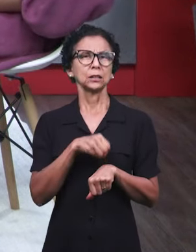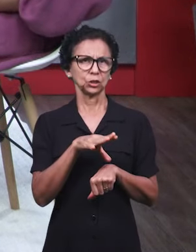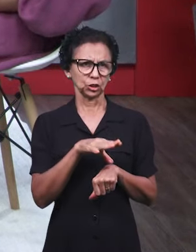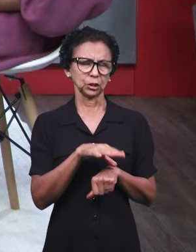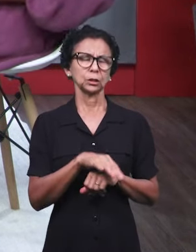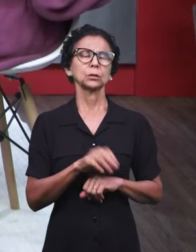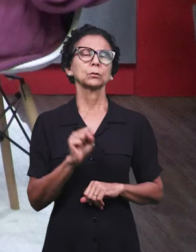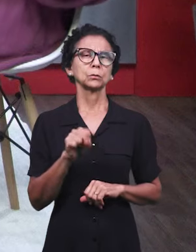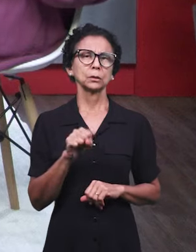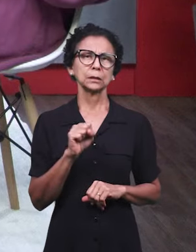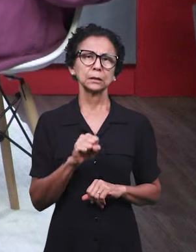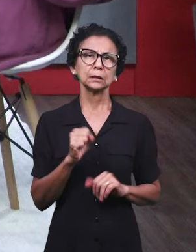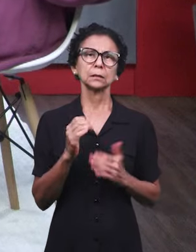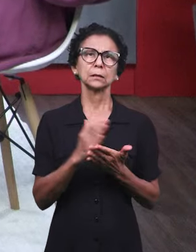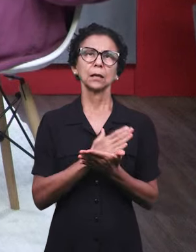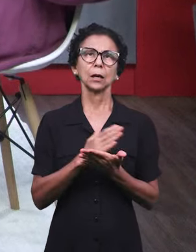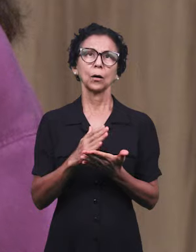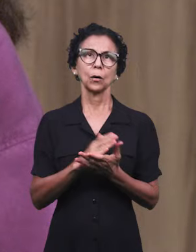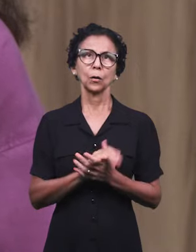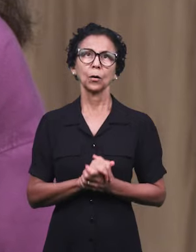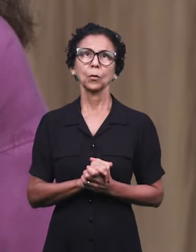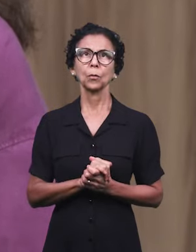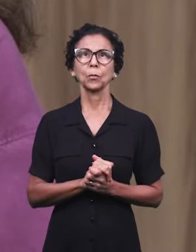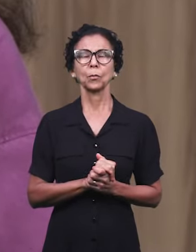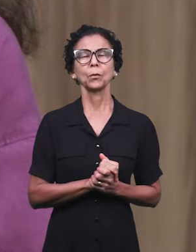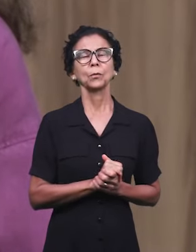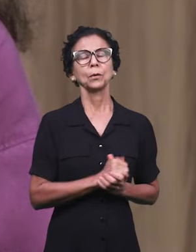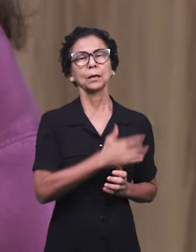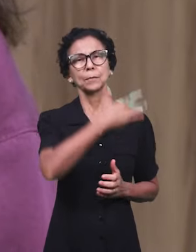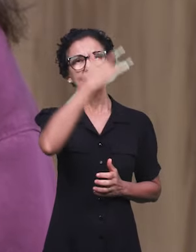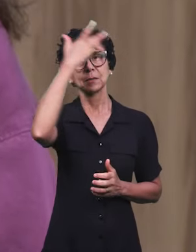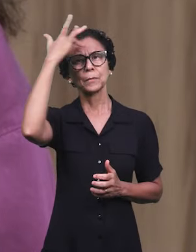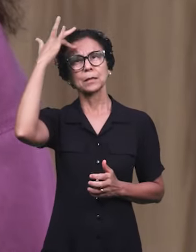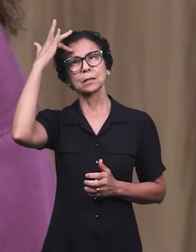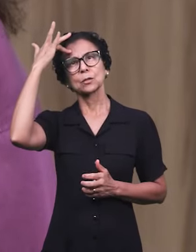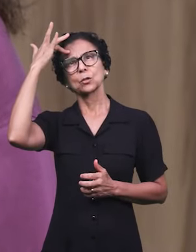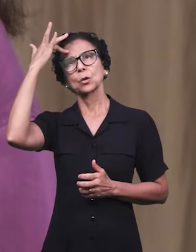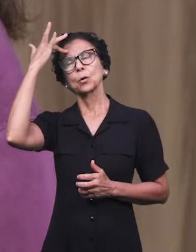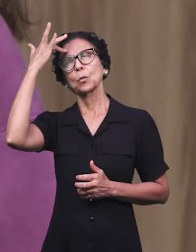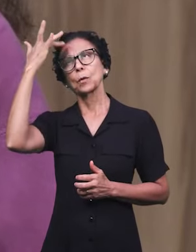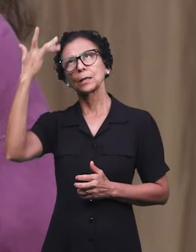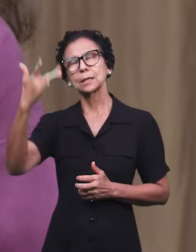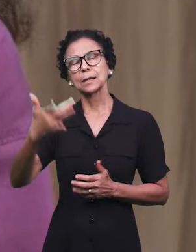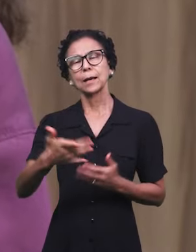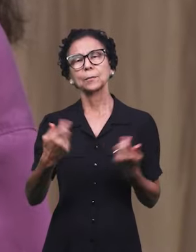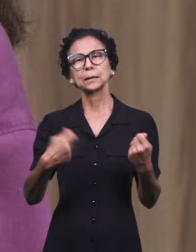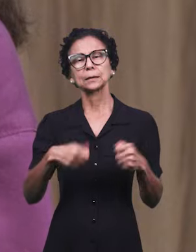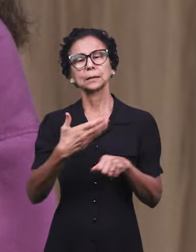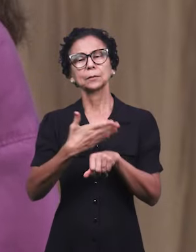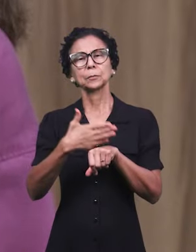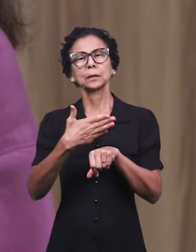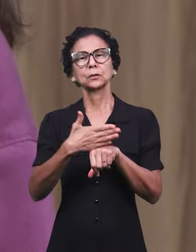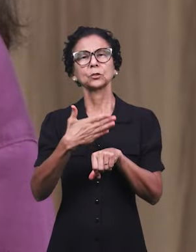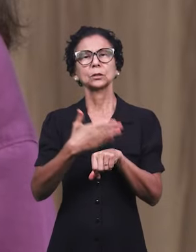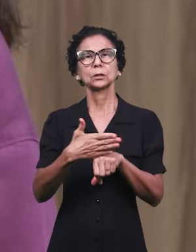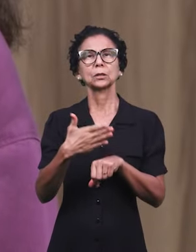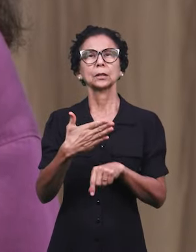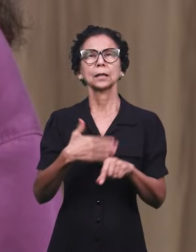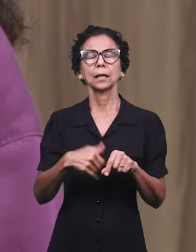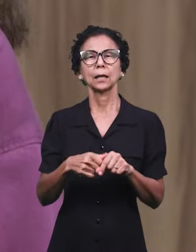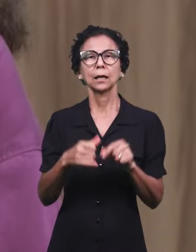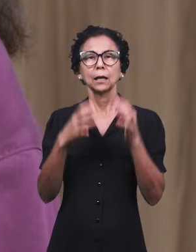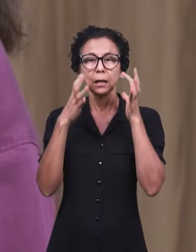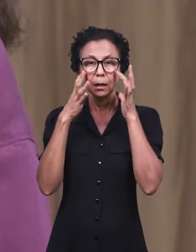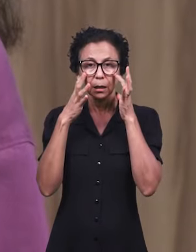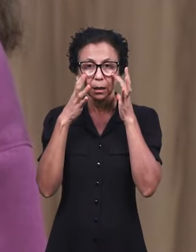sim. Existem alguns que têm atenção plena guiada, né? Que é um exercício de mindfulness, que você